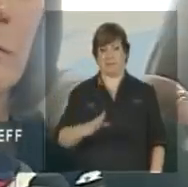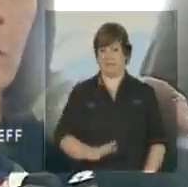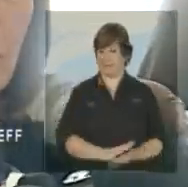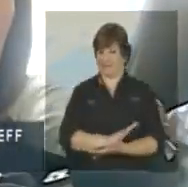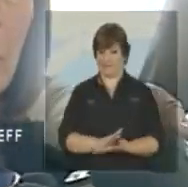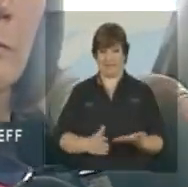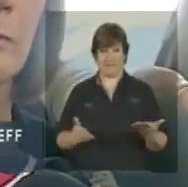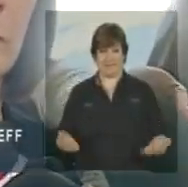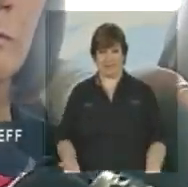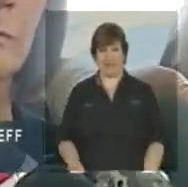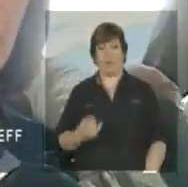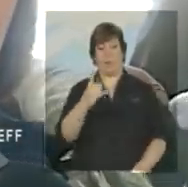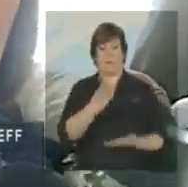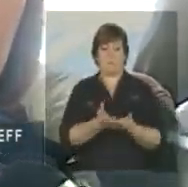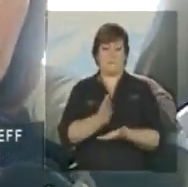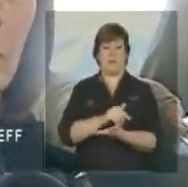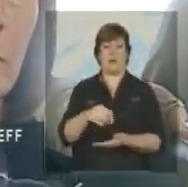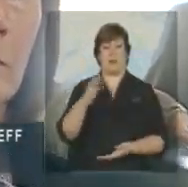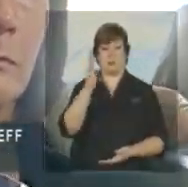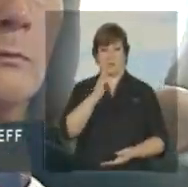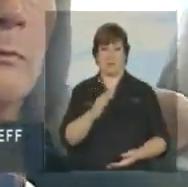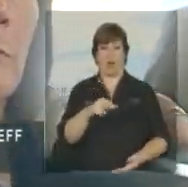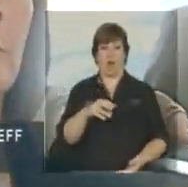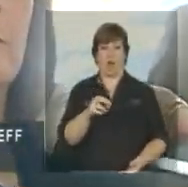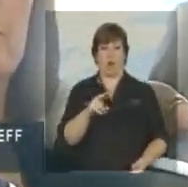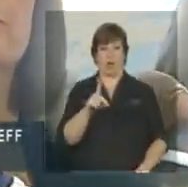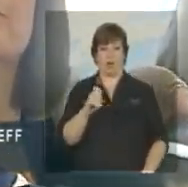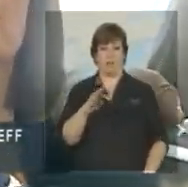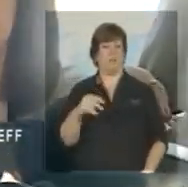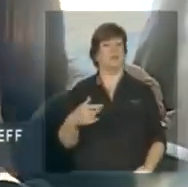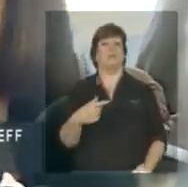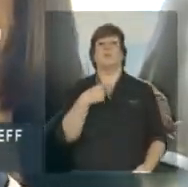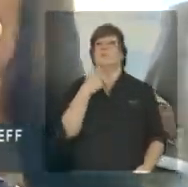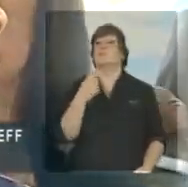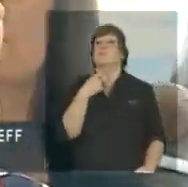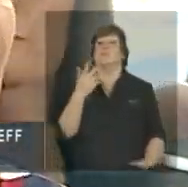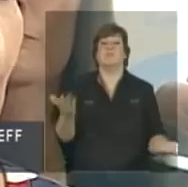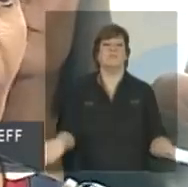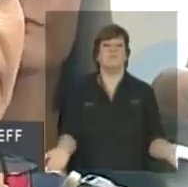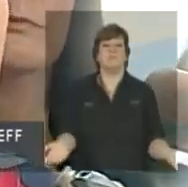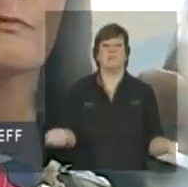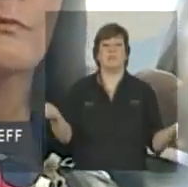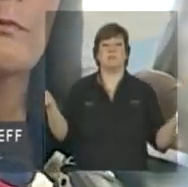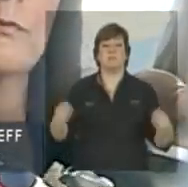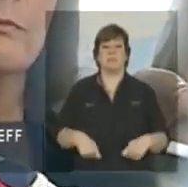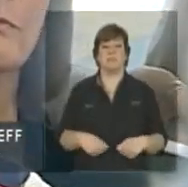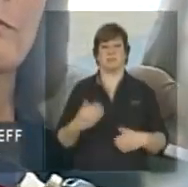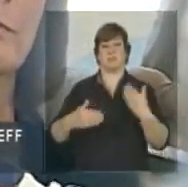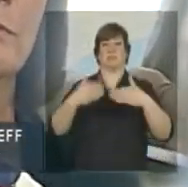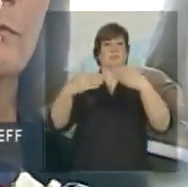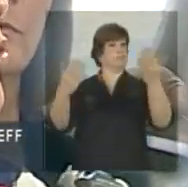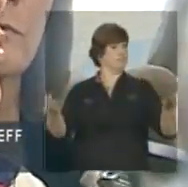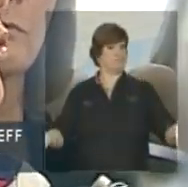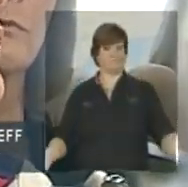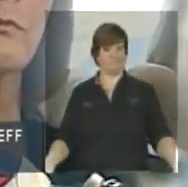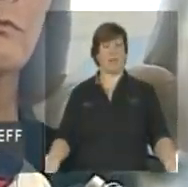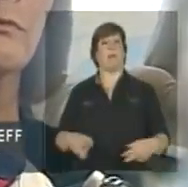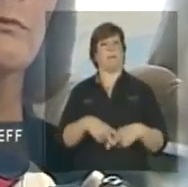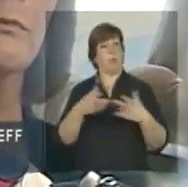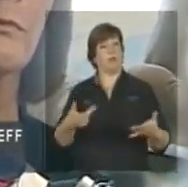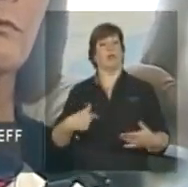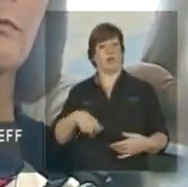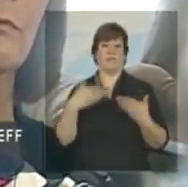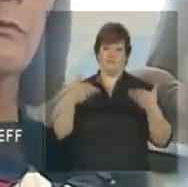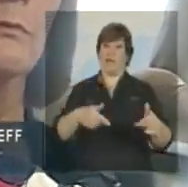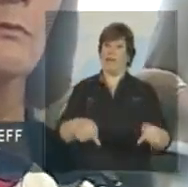ela, uma parte do Brasil, que é o Nordeste, não tem as condições adequadas para o seu desenvolvimento. Por isso que nós estamos